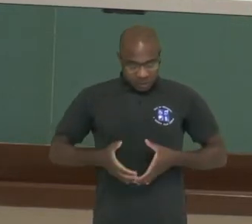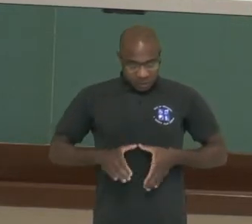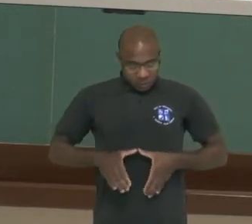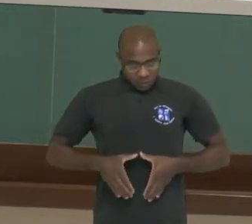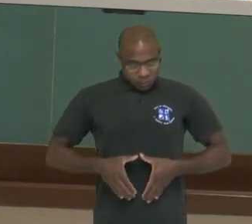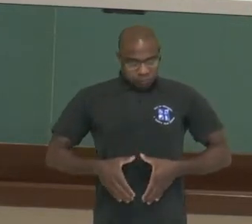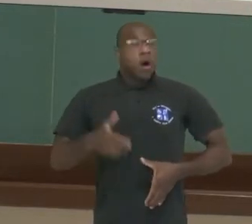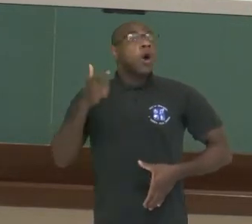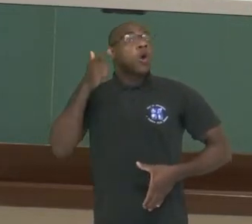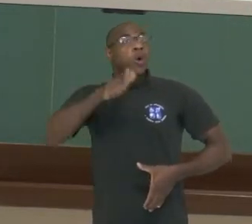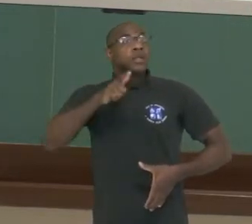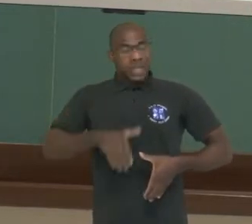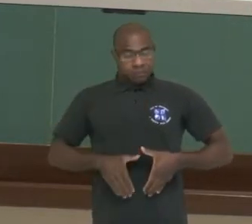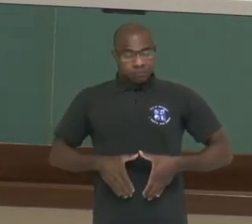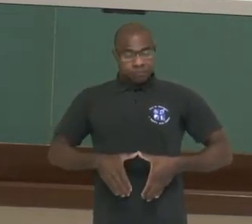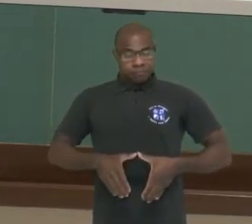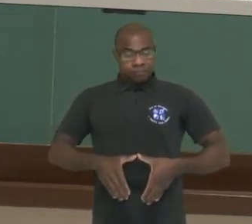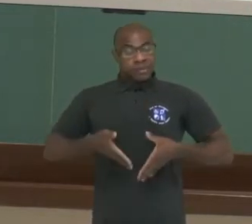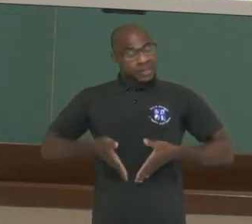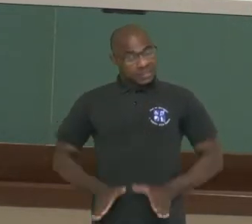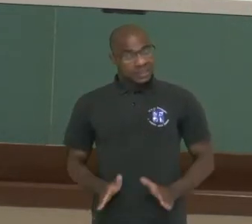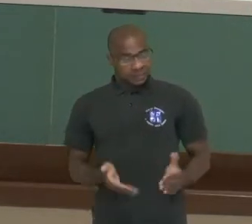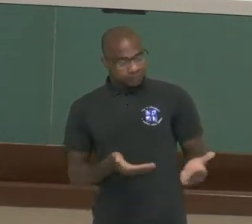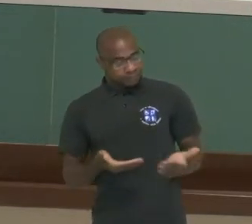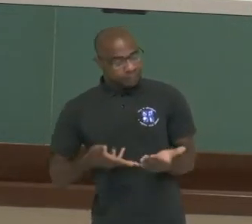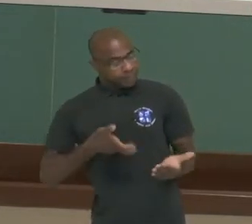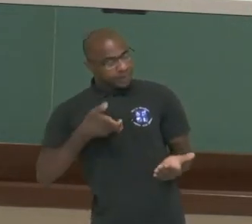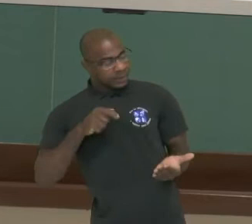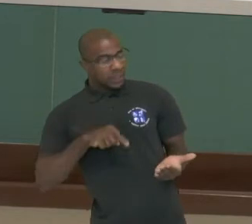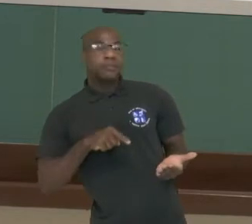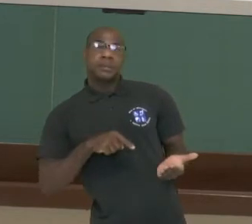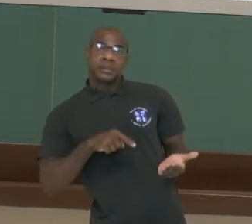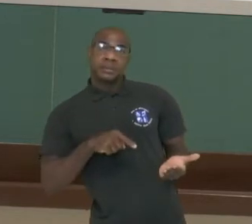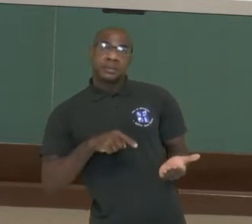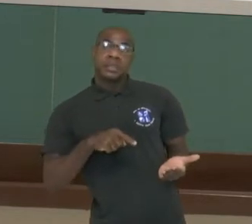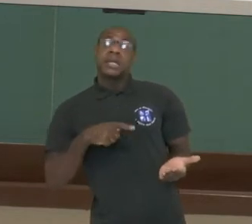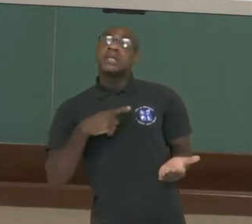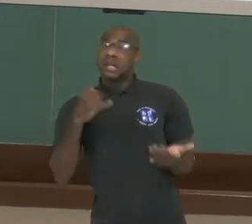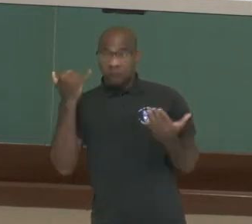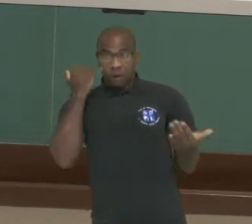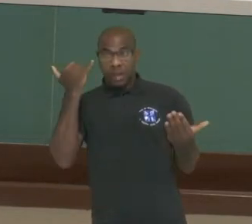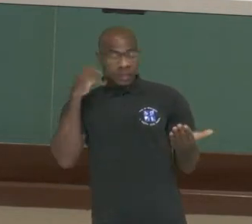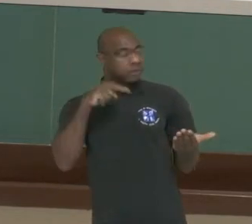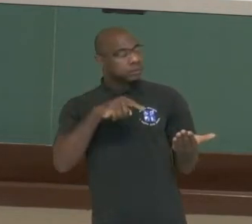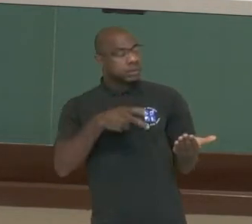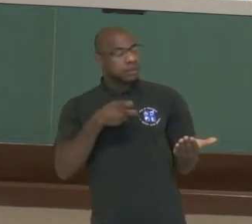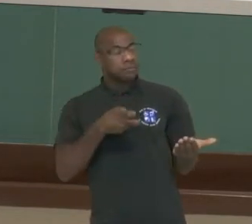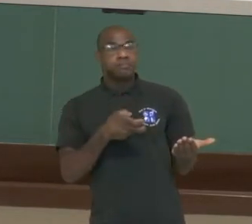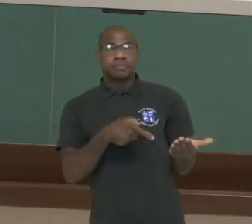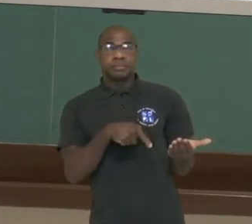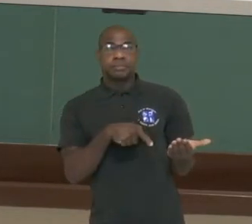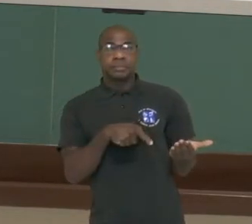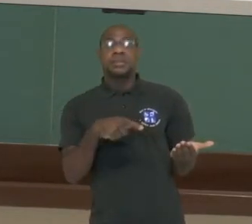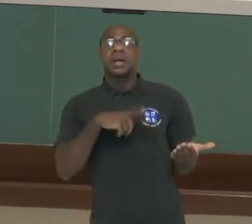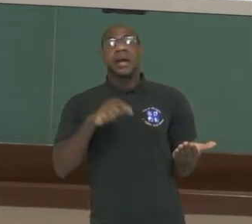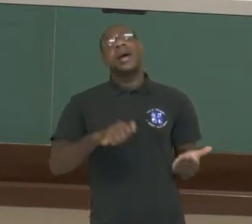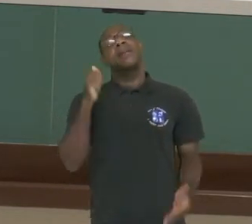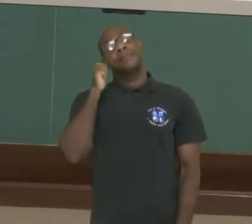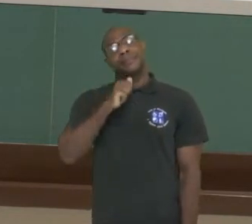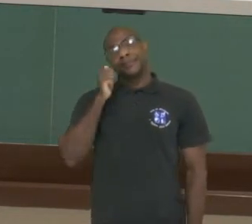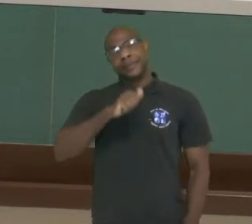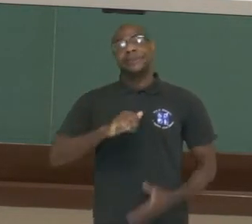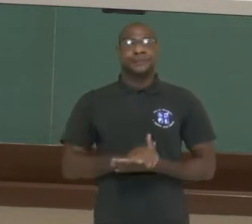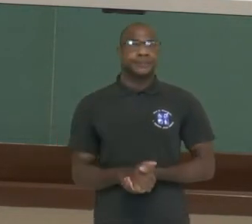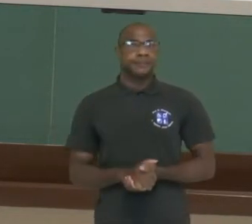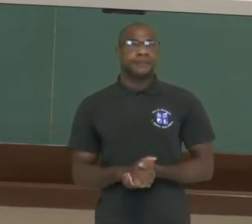nascer, a gente observa, tem dados que a maioria desses indivíduos são do sexo